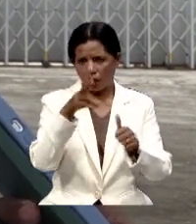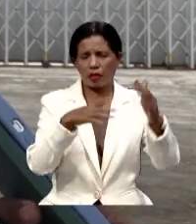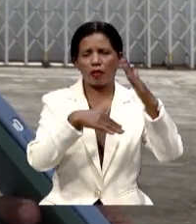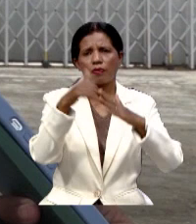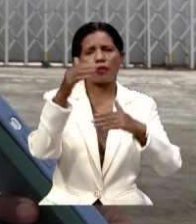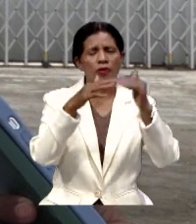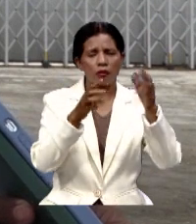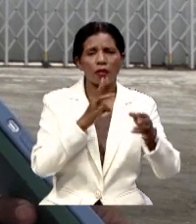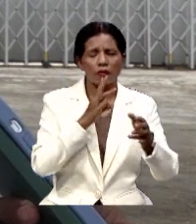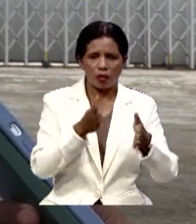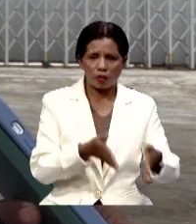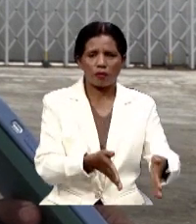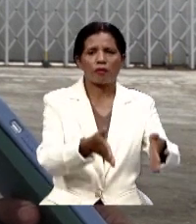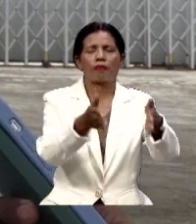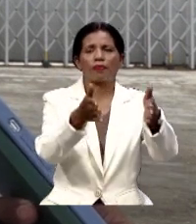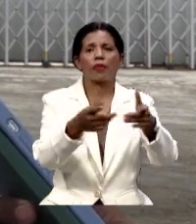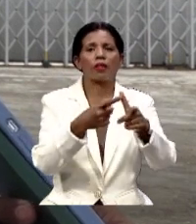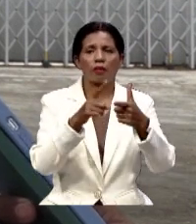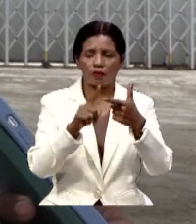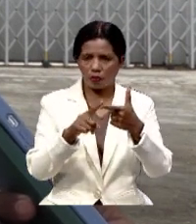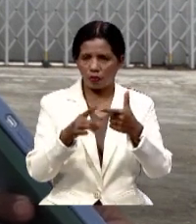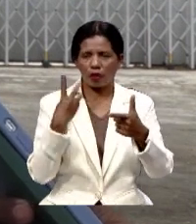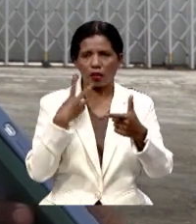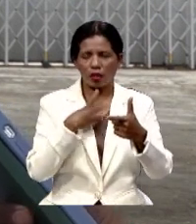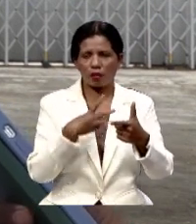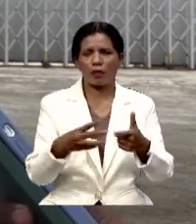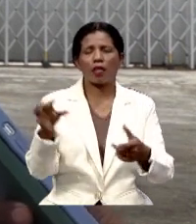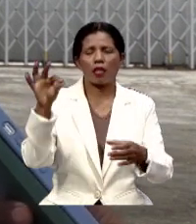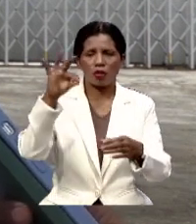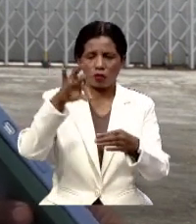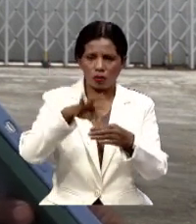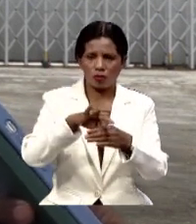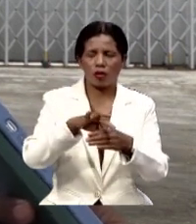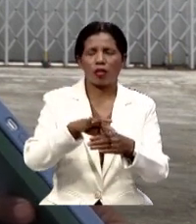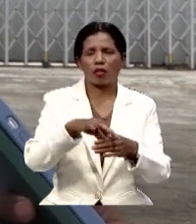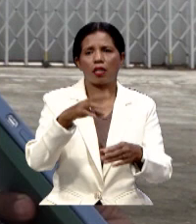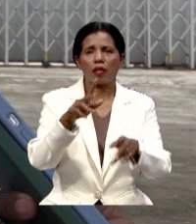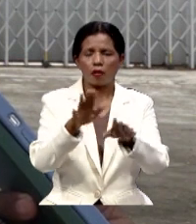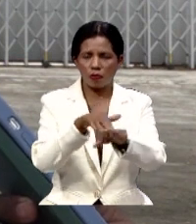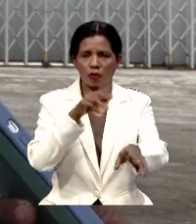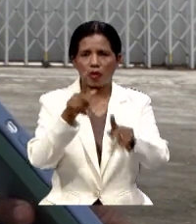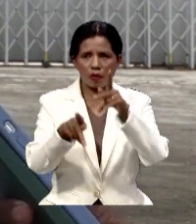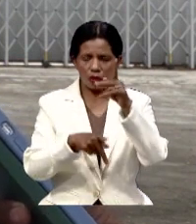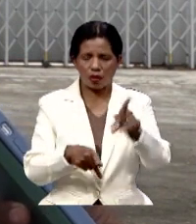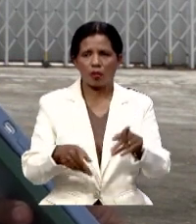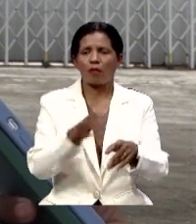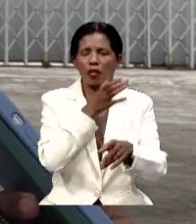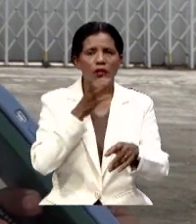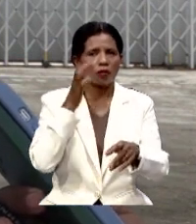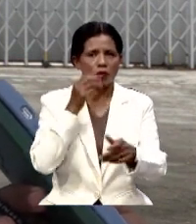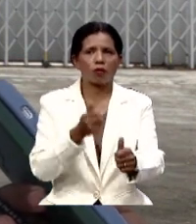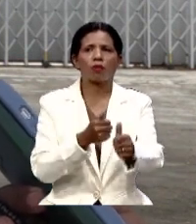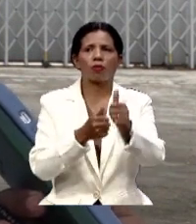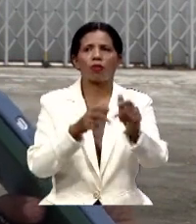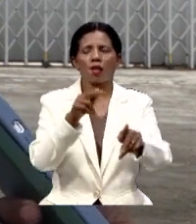básica nebe arrahum segundo mas foi ita bel mobiliza no forma ita na comunidade sira ba e agricultura tuir